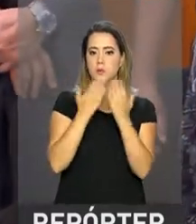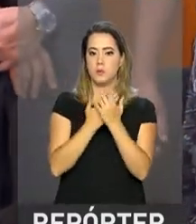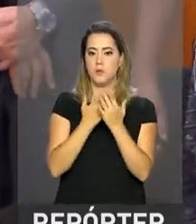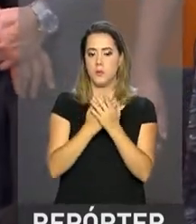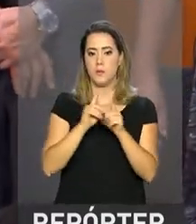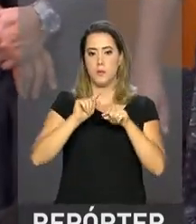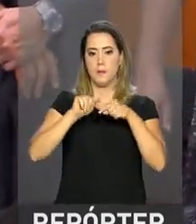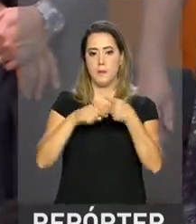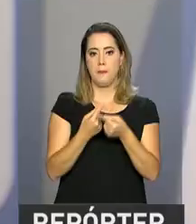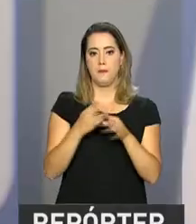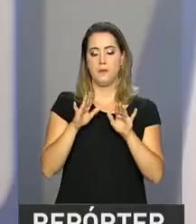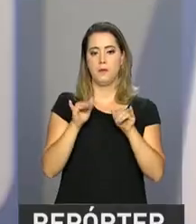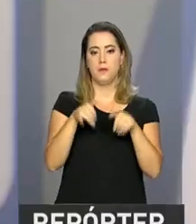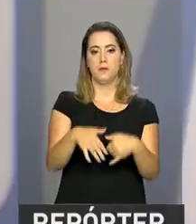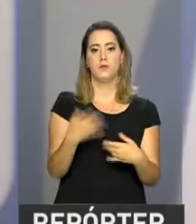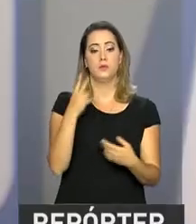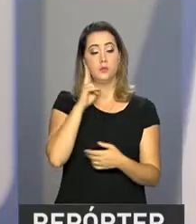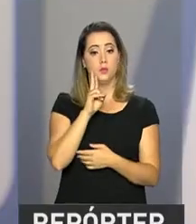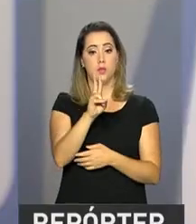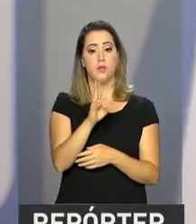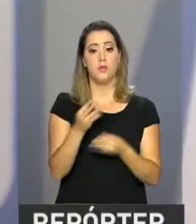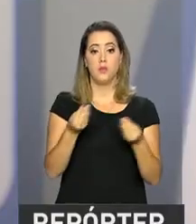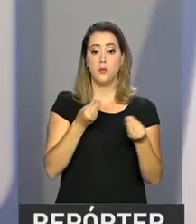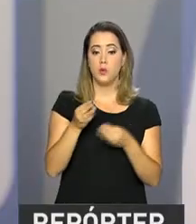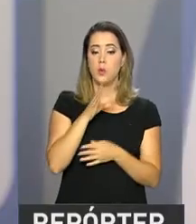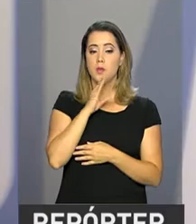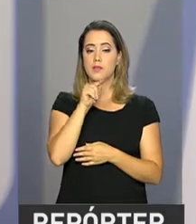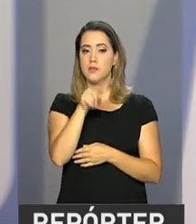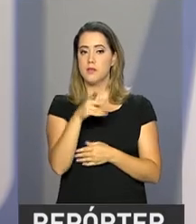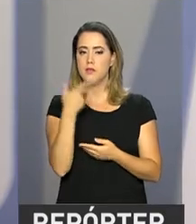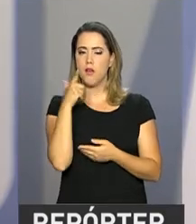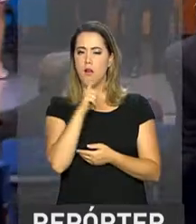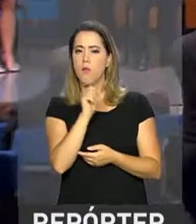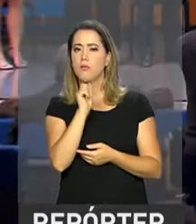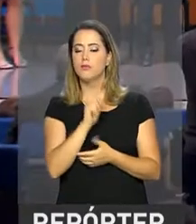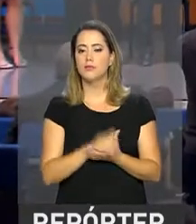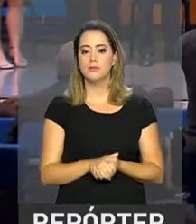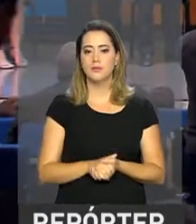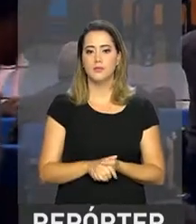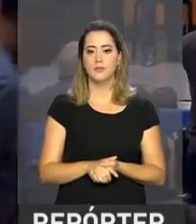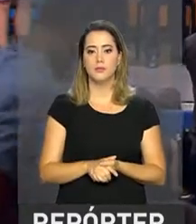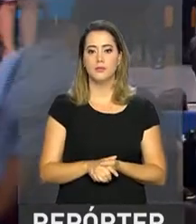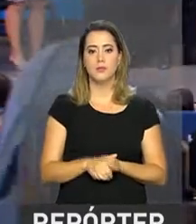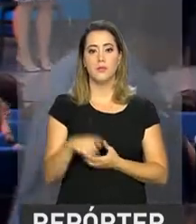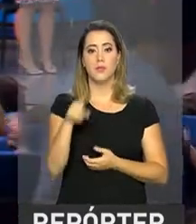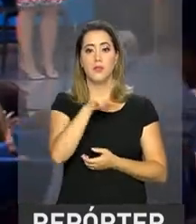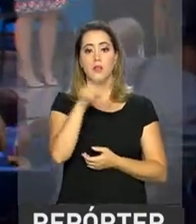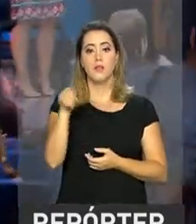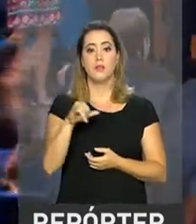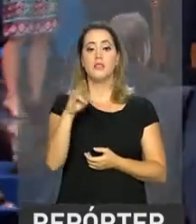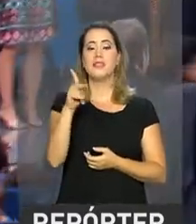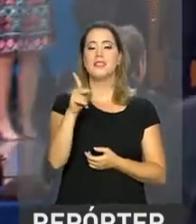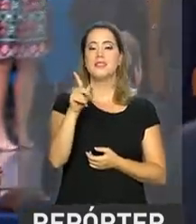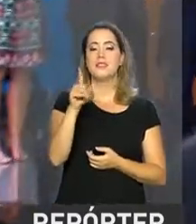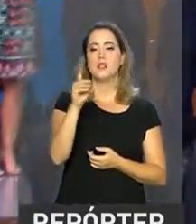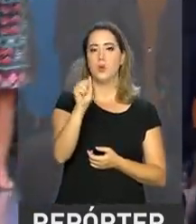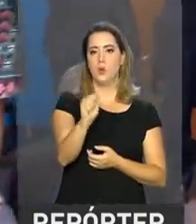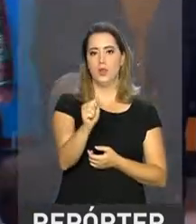E depois da maratona, chegada a hora de conhecer o resultado. Zilda Rosinha da Cordeiro de Souza.